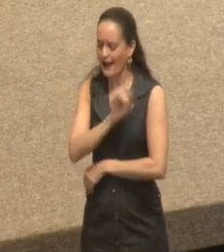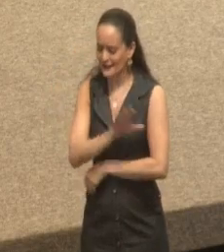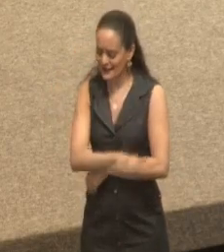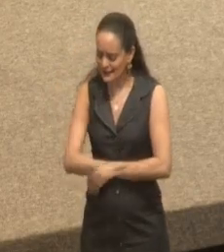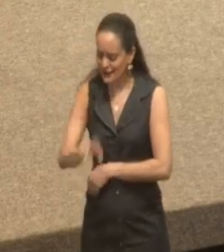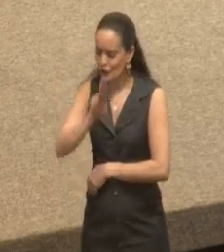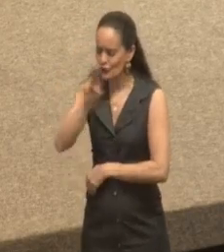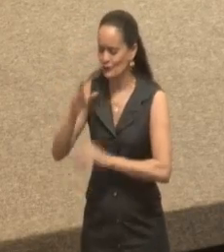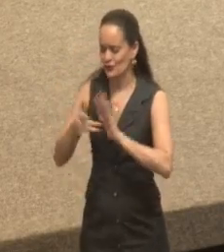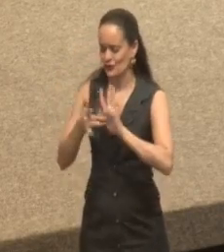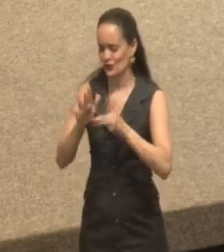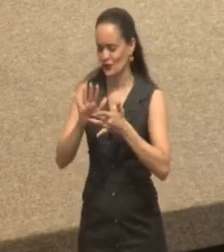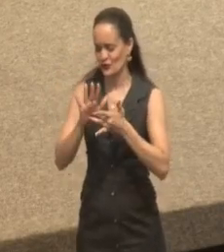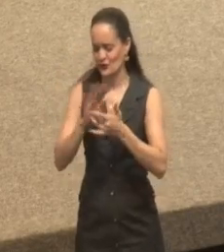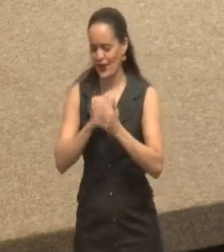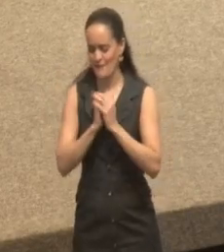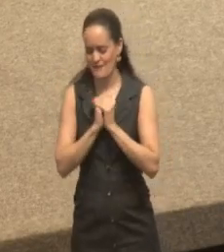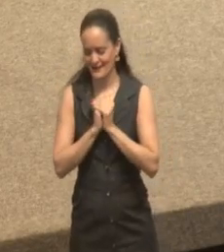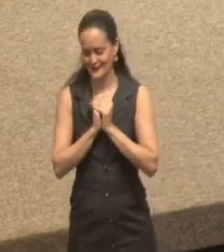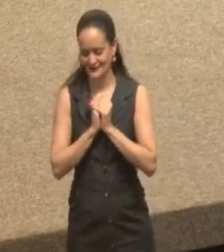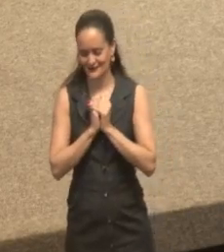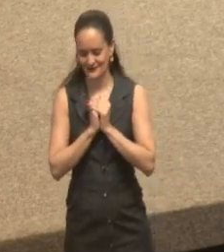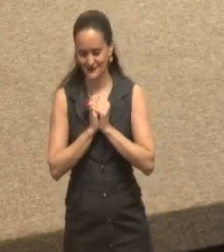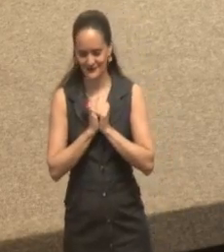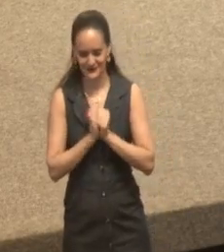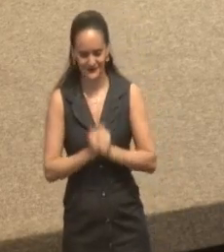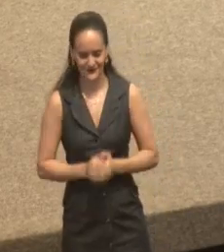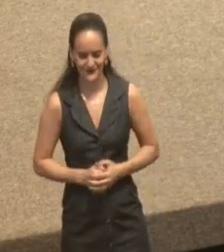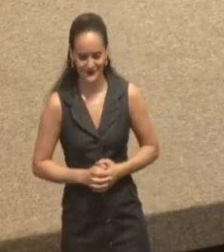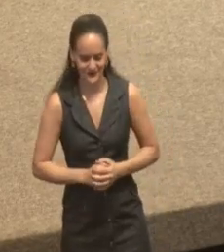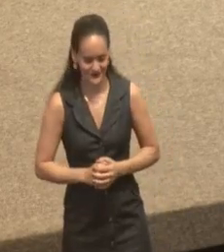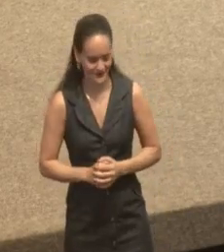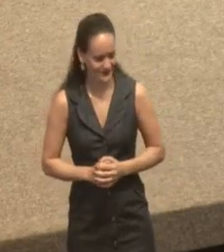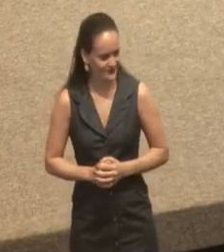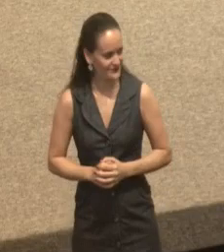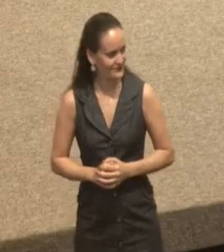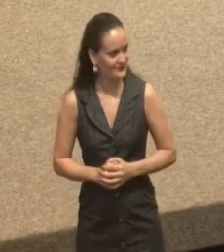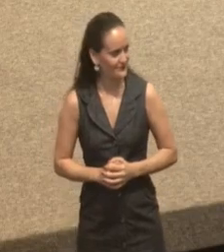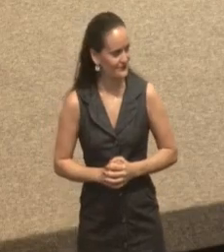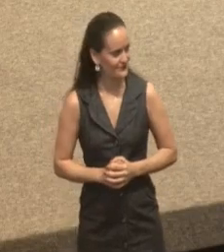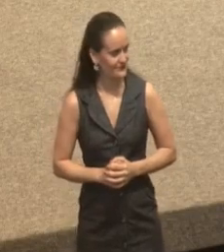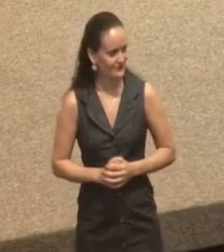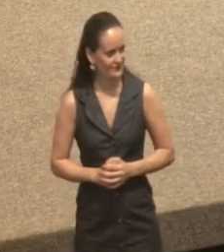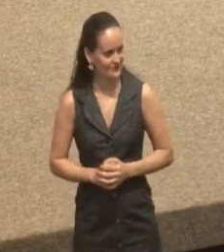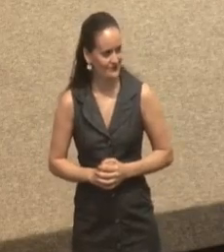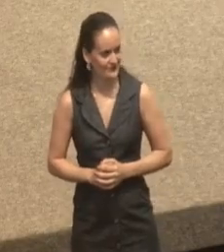Em nome de Jesus. Amém, Senhor. Amém. Amém. Muito obrigado.